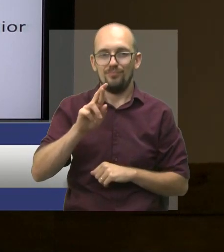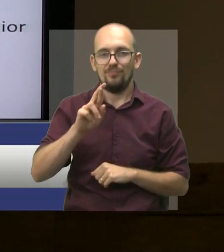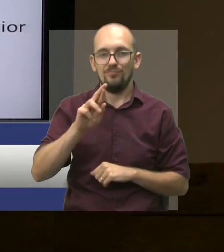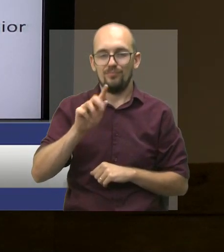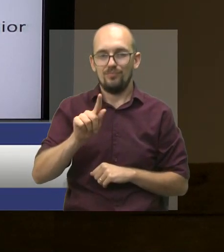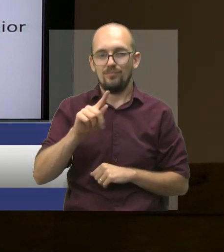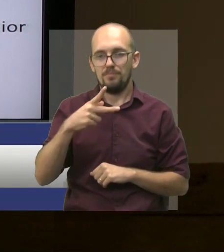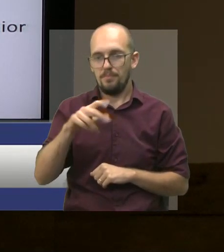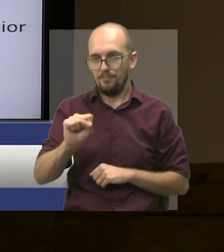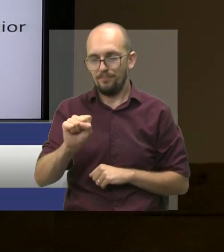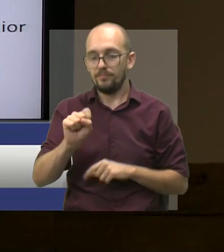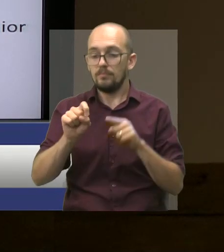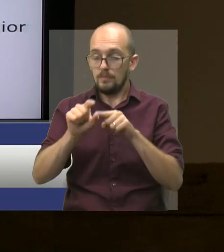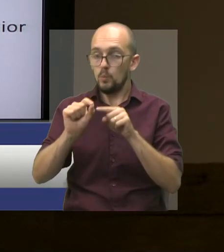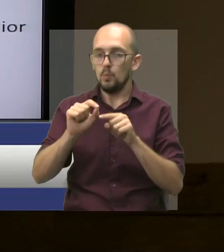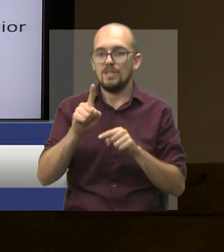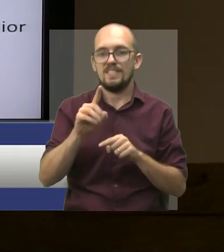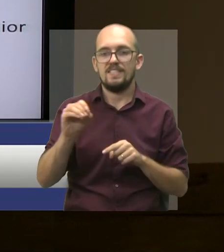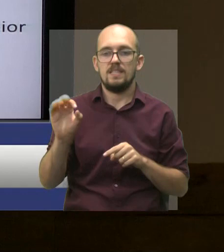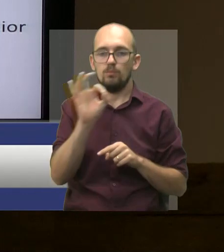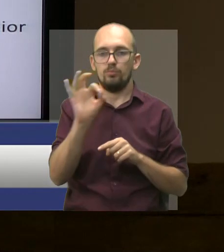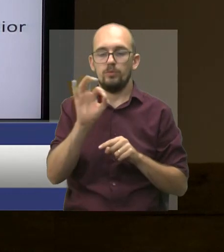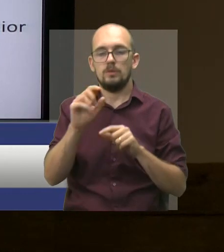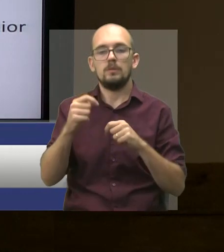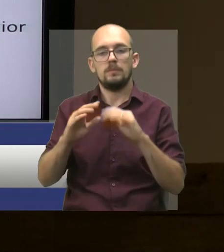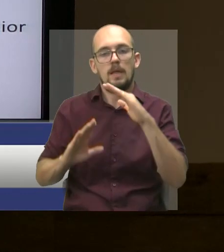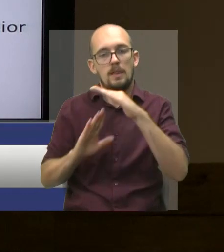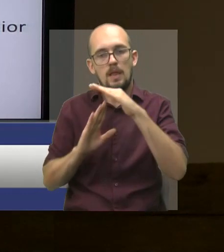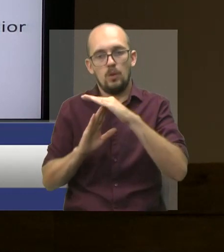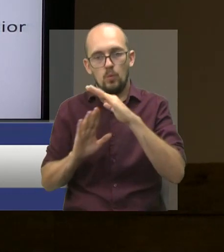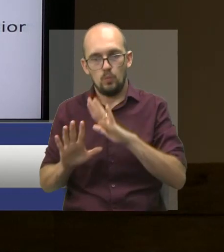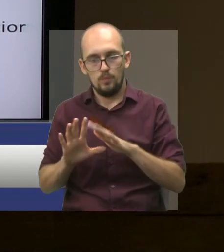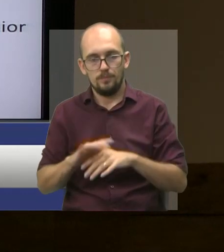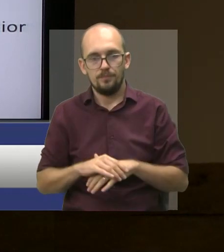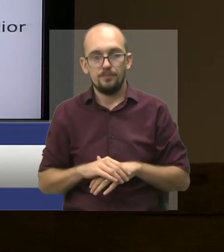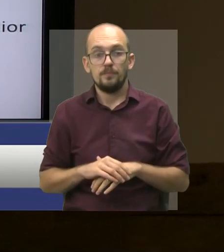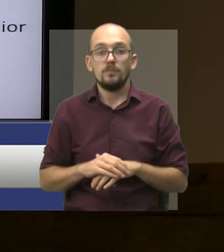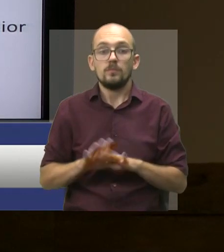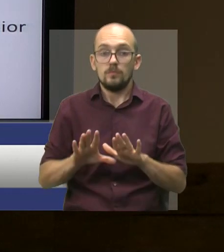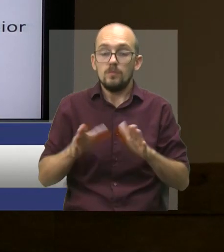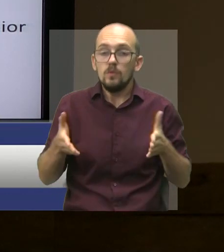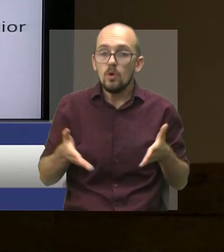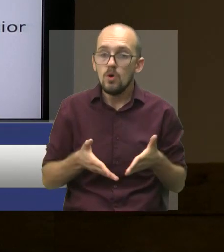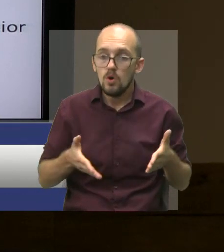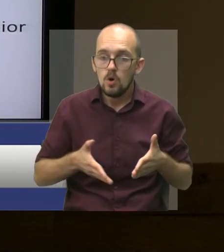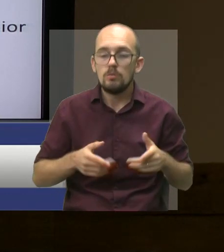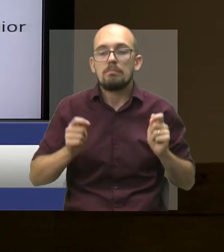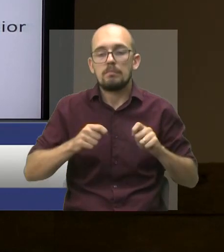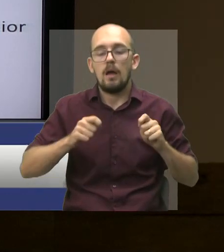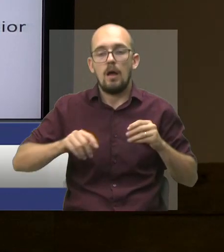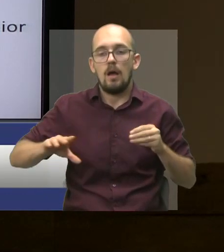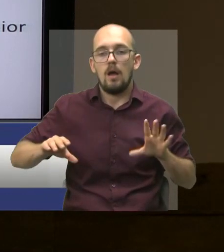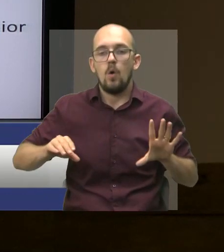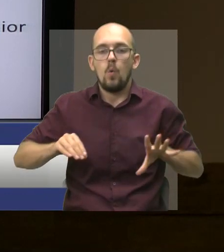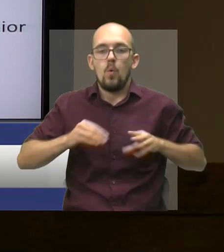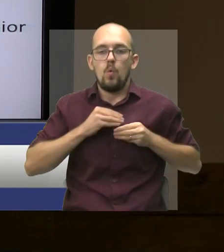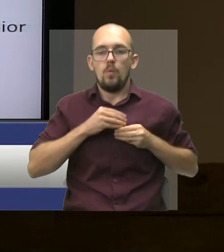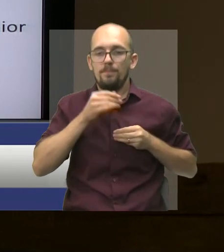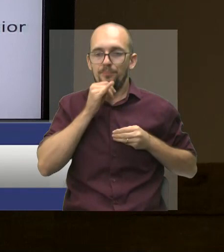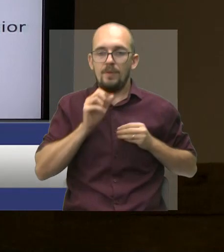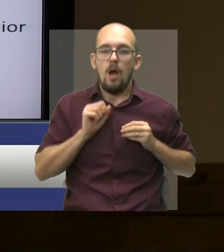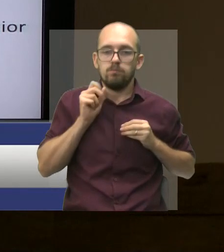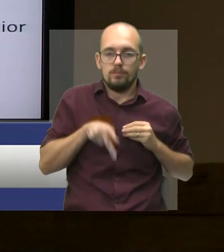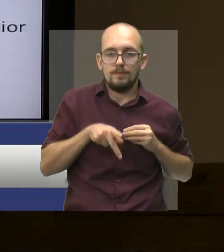100% do benefício, respeitando esse teto. E hoje é permitida acumular a aposentadoria, seja por tempo